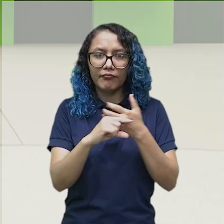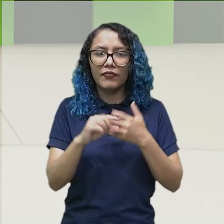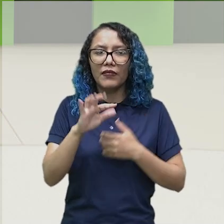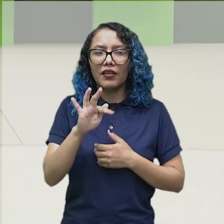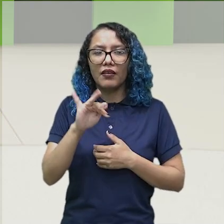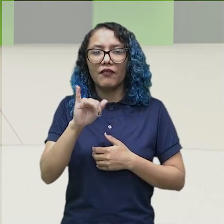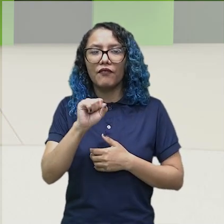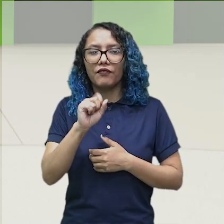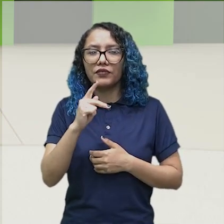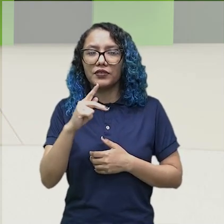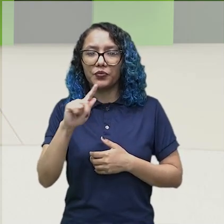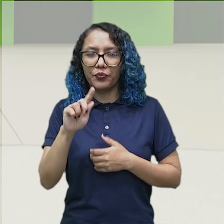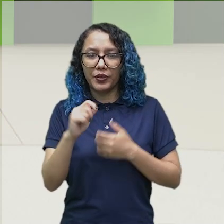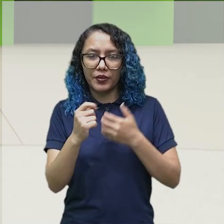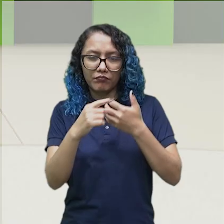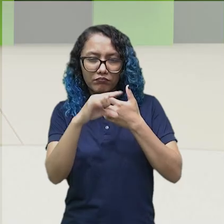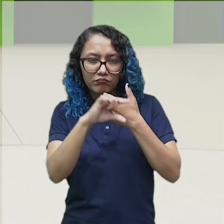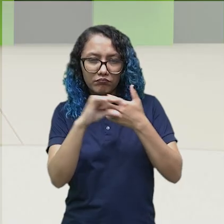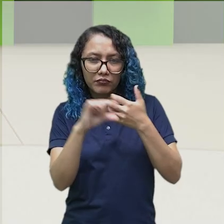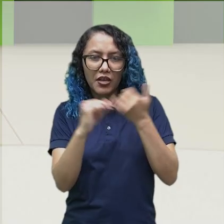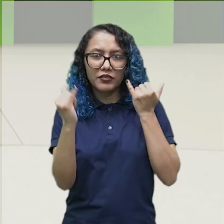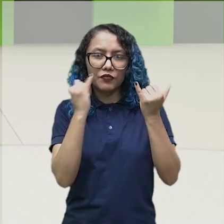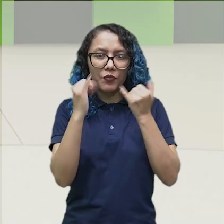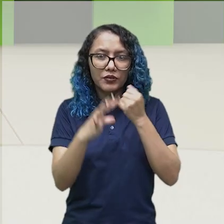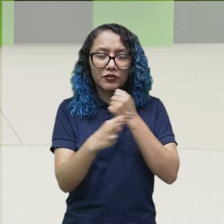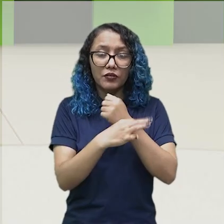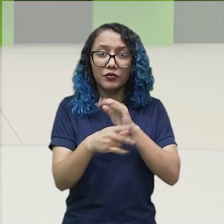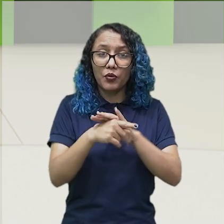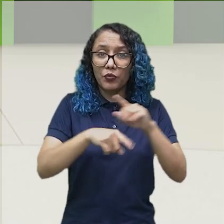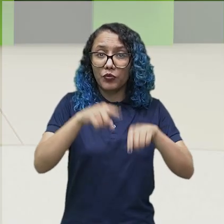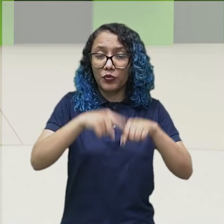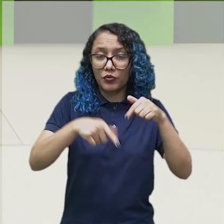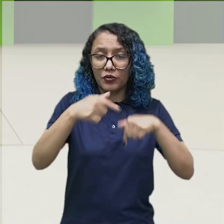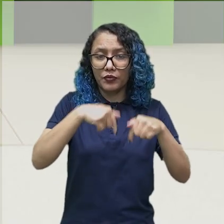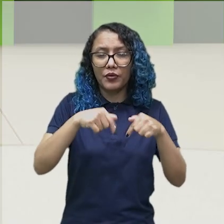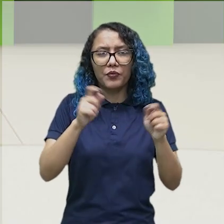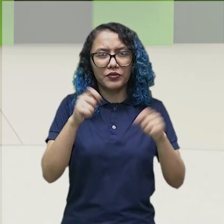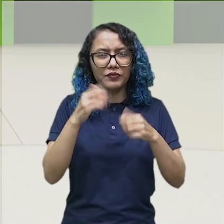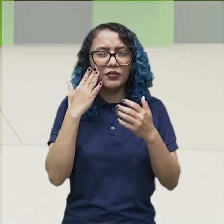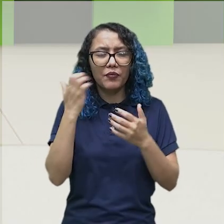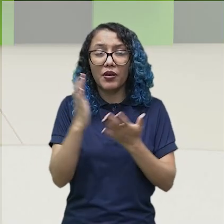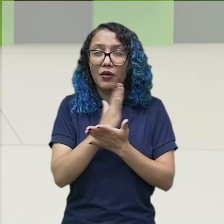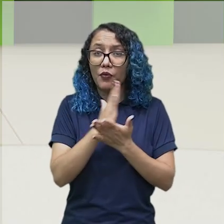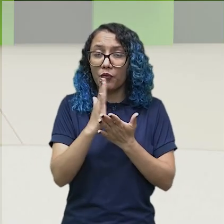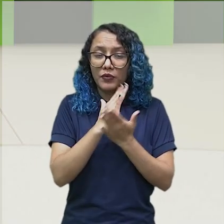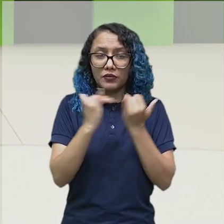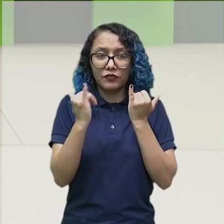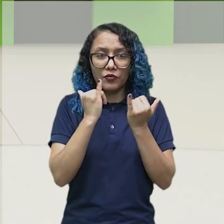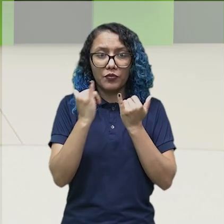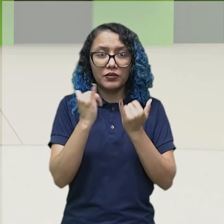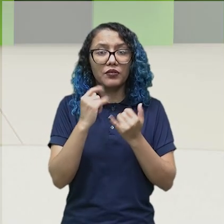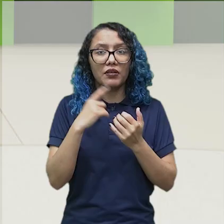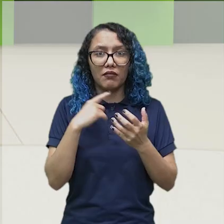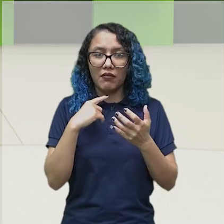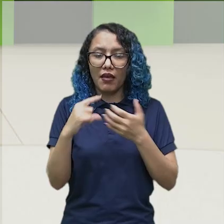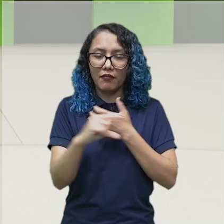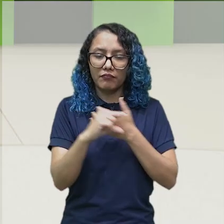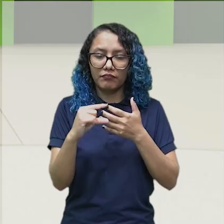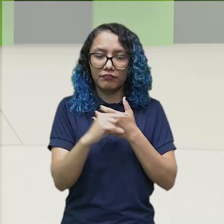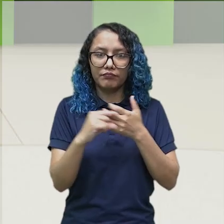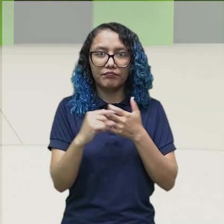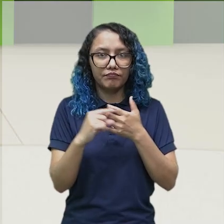produto químico, já é possível identificar, né, algumas informações que já aparecem no rótulo,